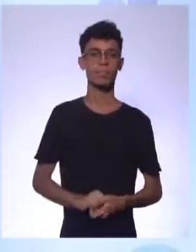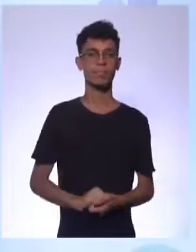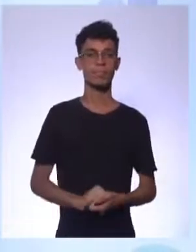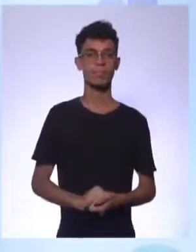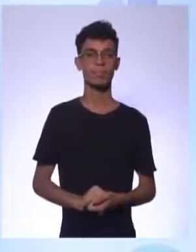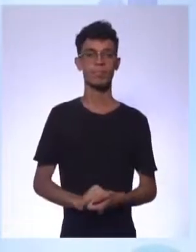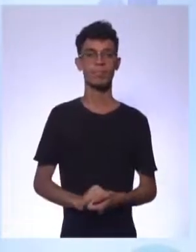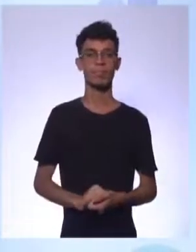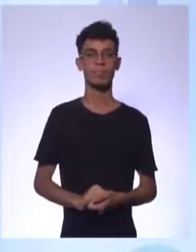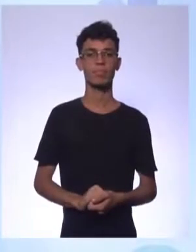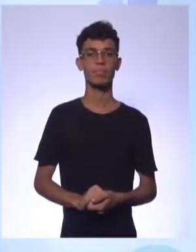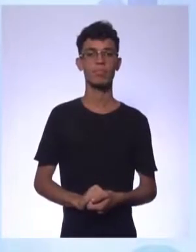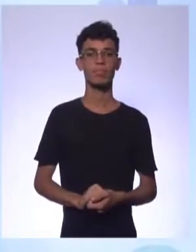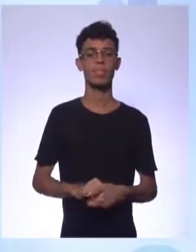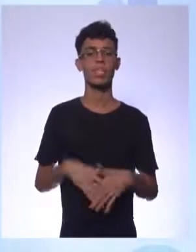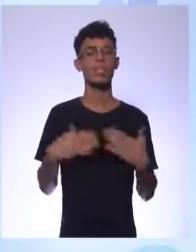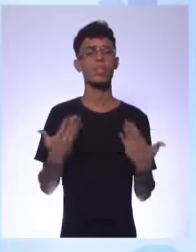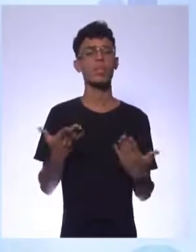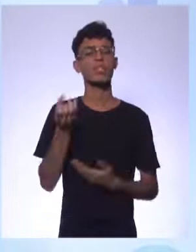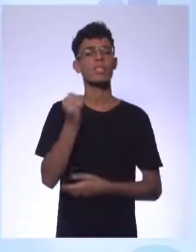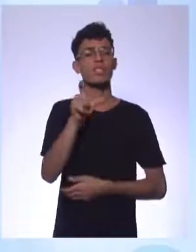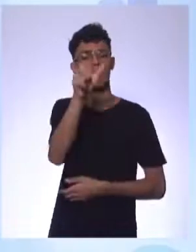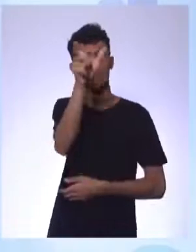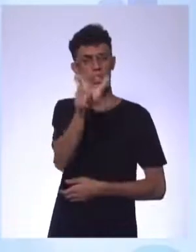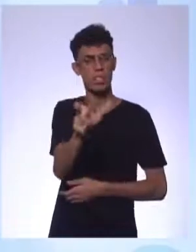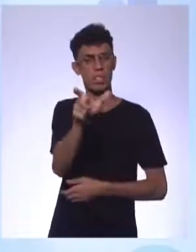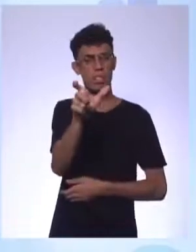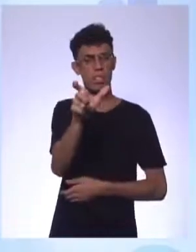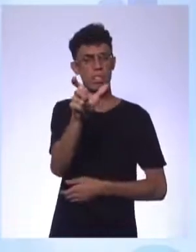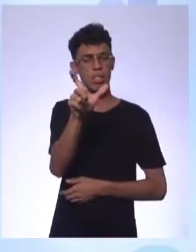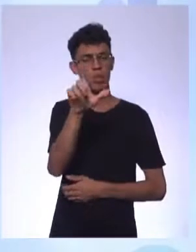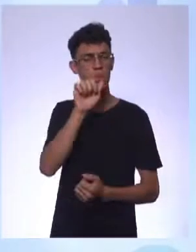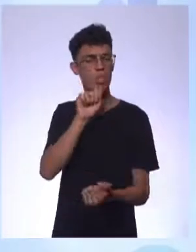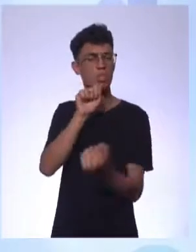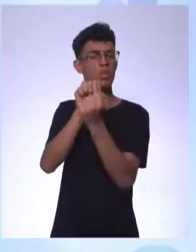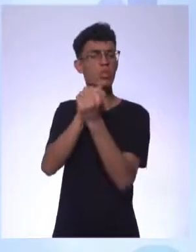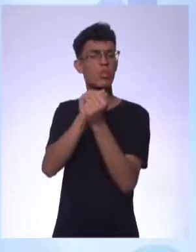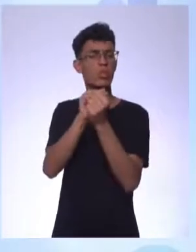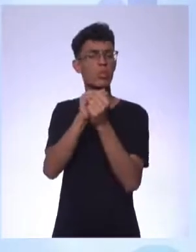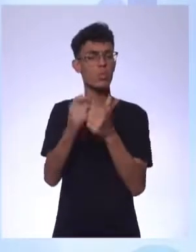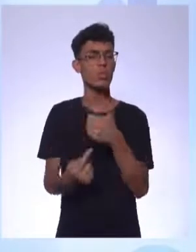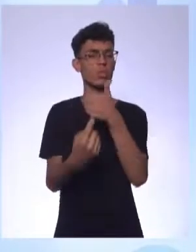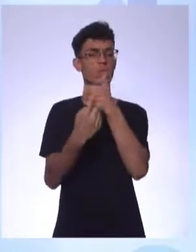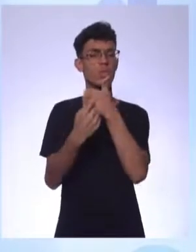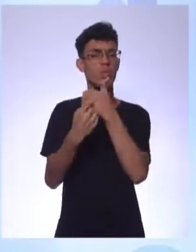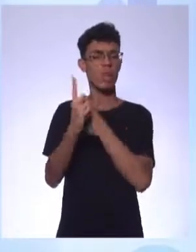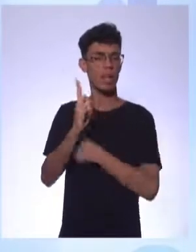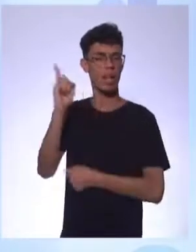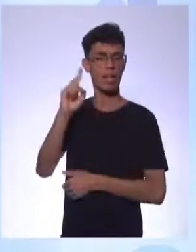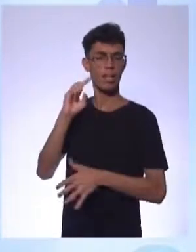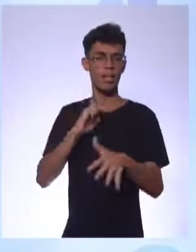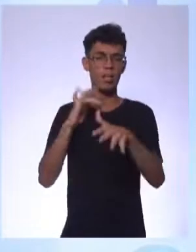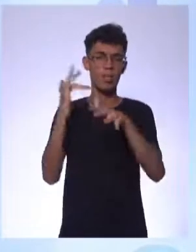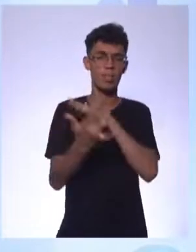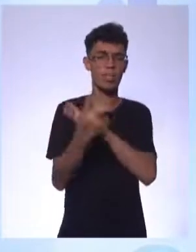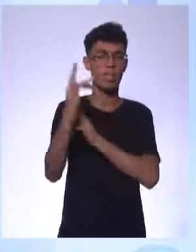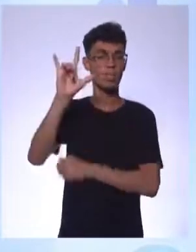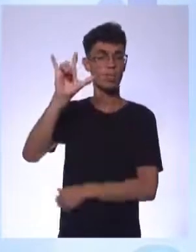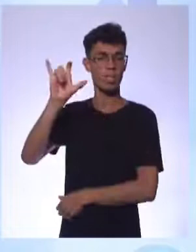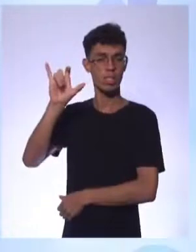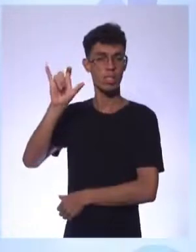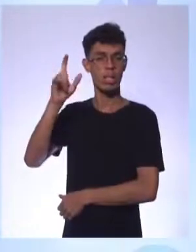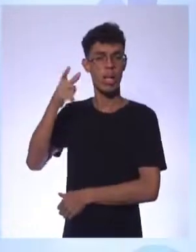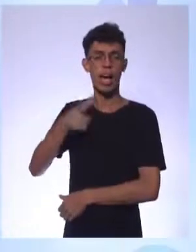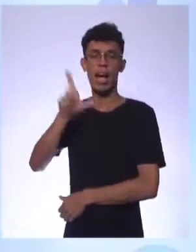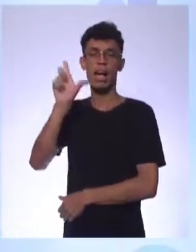CMSP_EM, está aqui. Então, se você ainda não adicionou, adiciona lá, entre em contato com a gente, pergunta. A gente está lá antes, depois, durante não, porque não